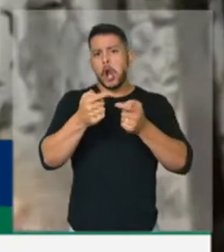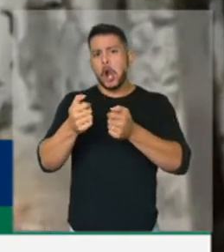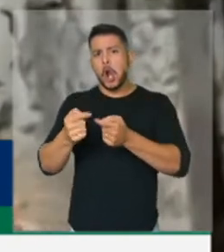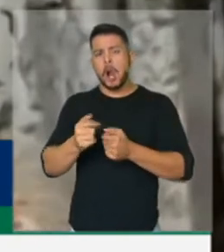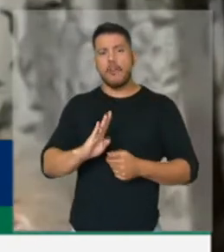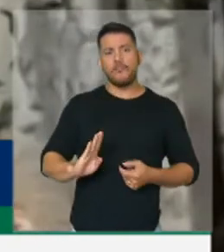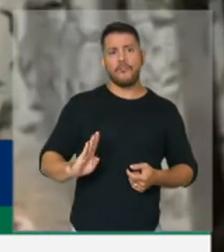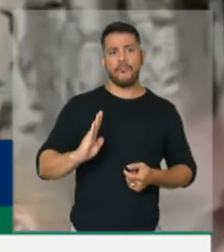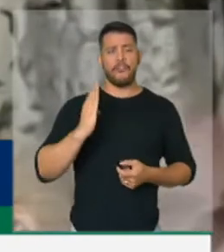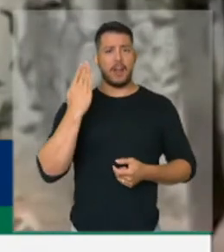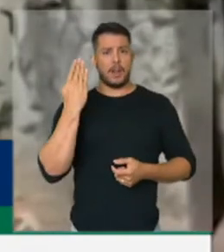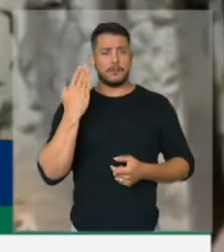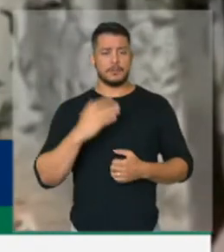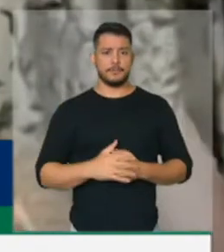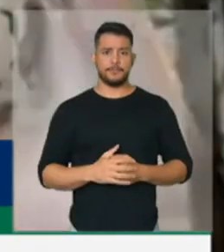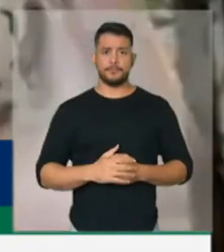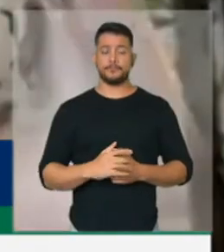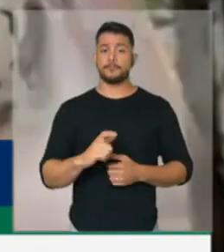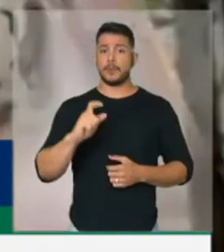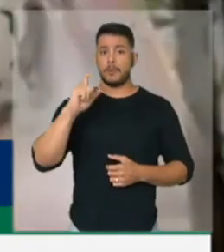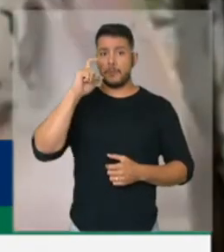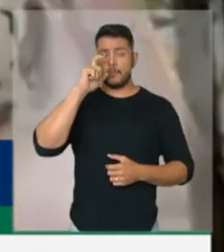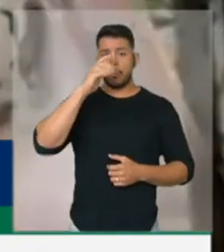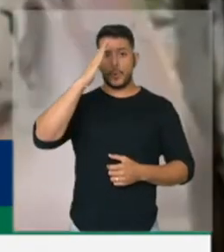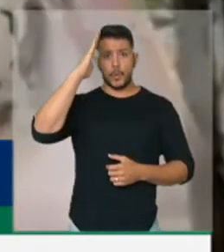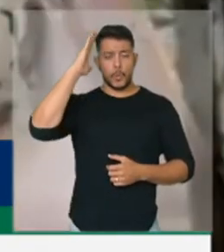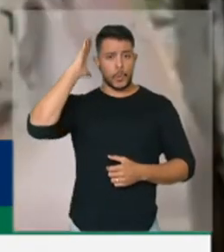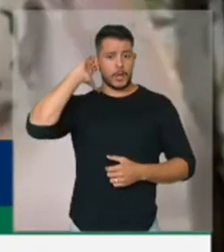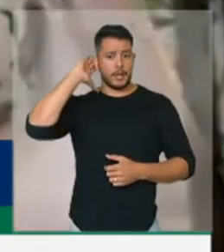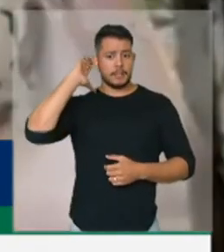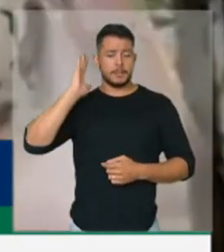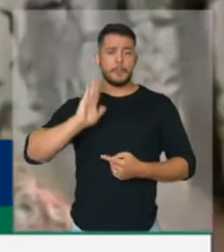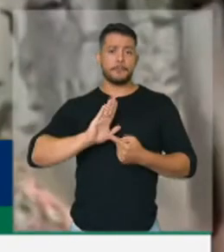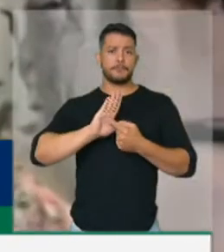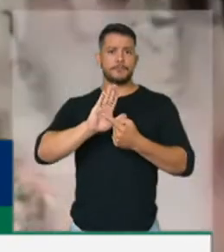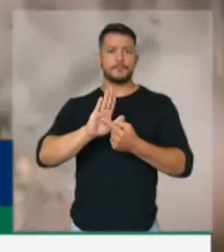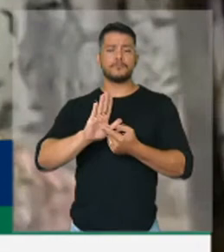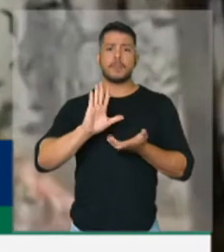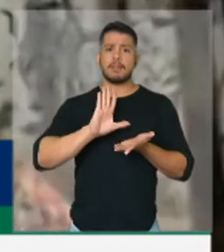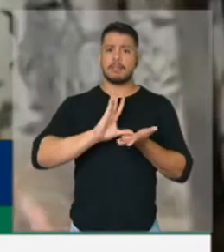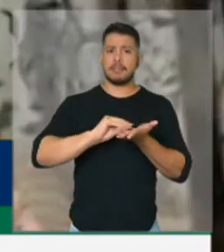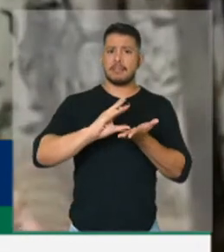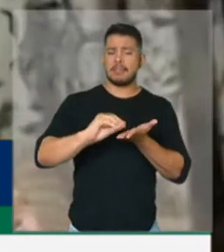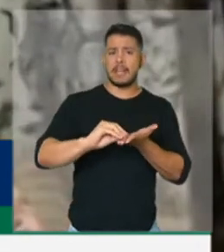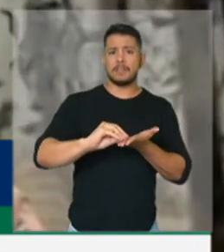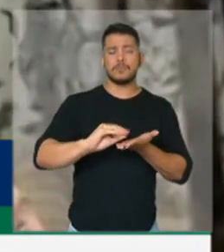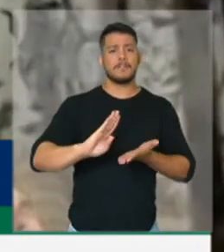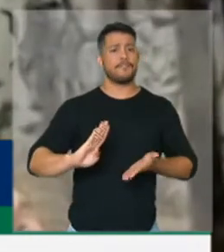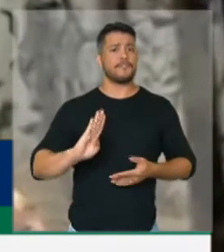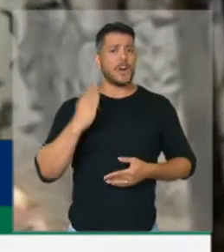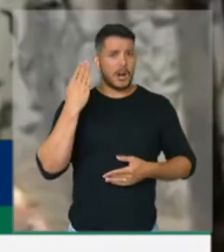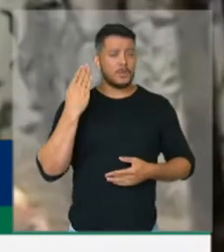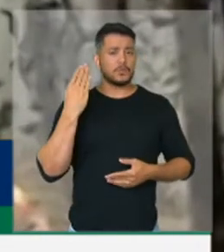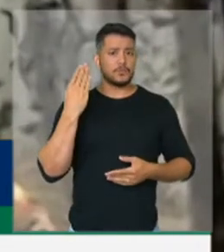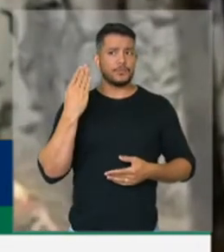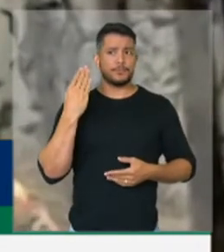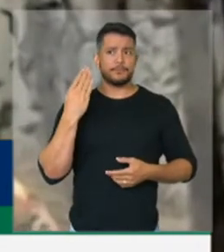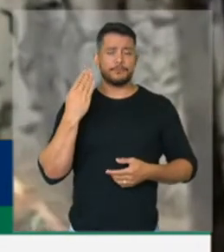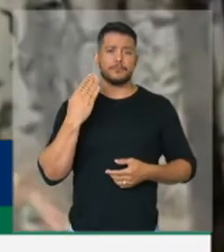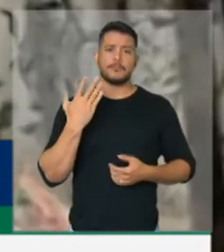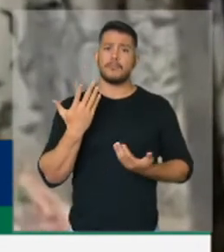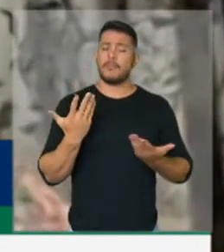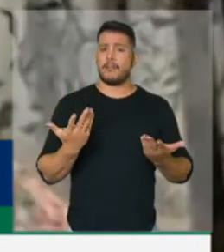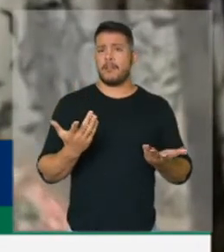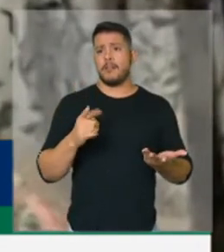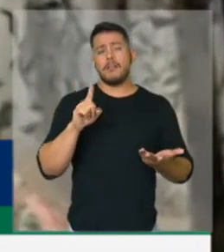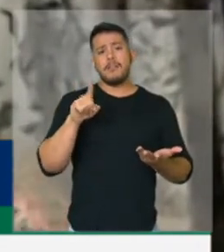mínimo. Paulo Guedes apresentou números falsos, aliás, que é parte